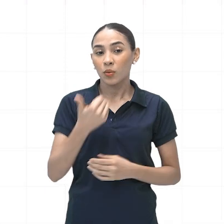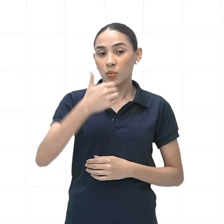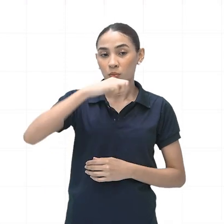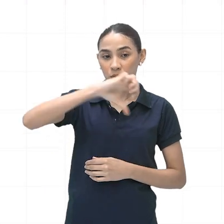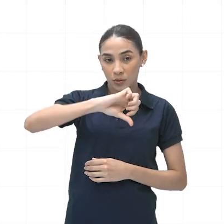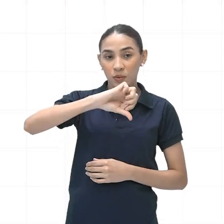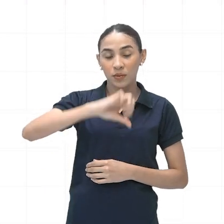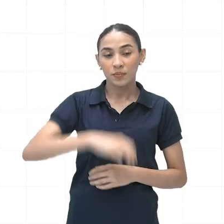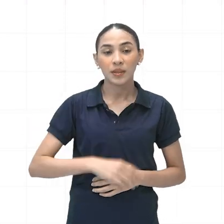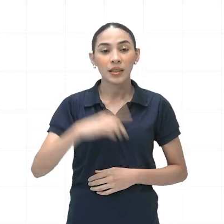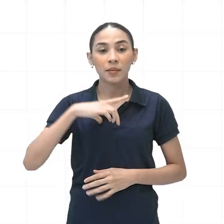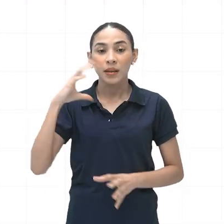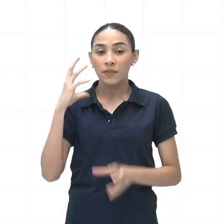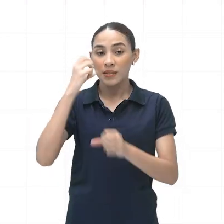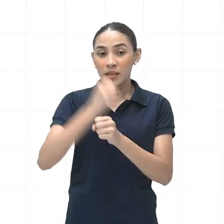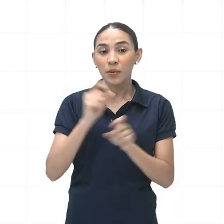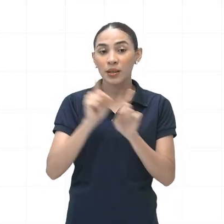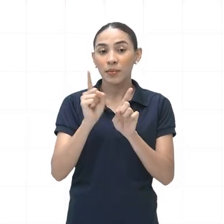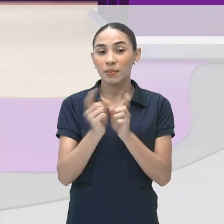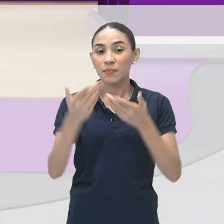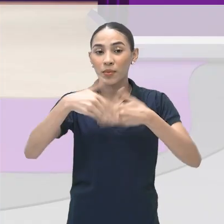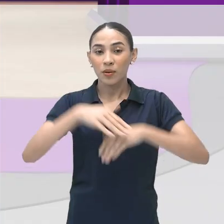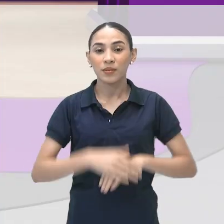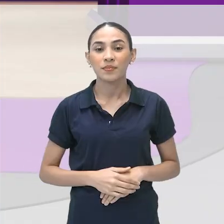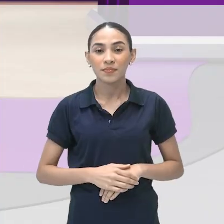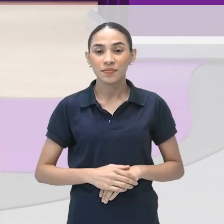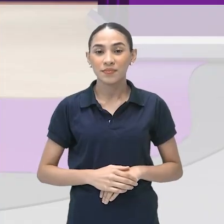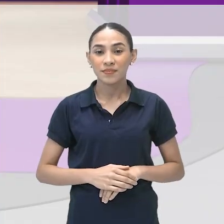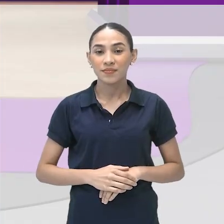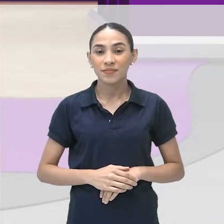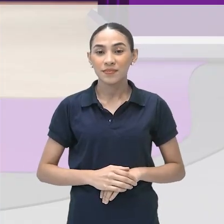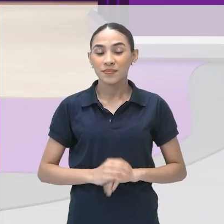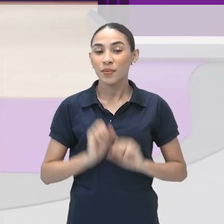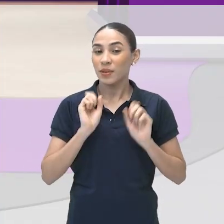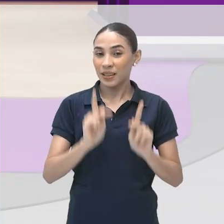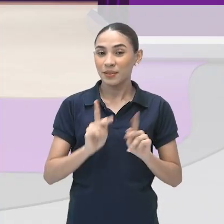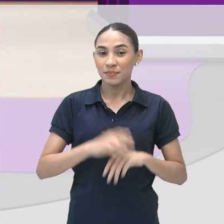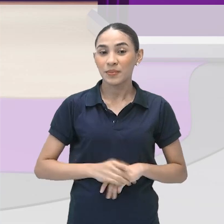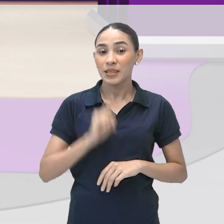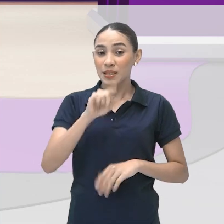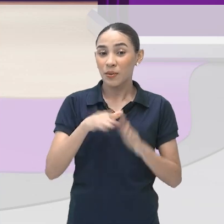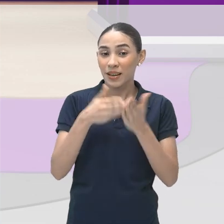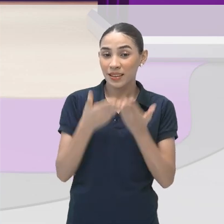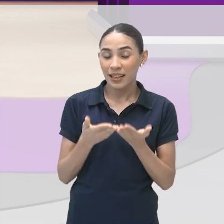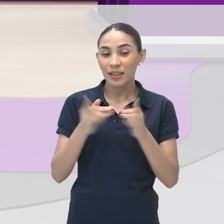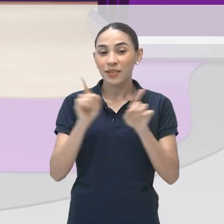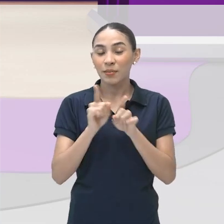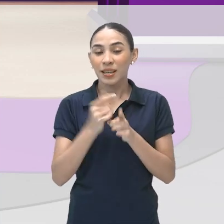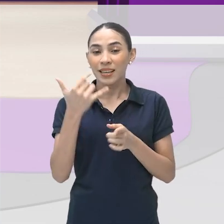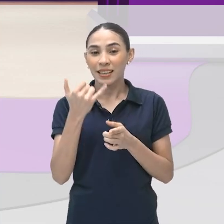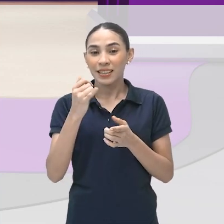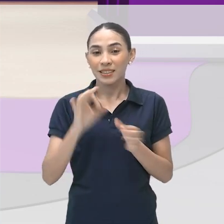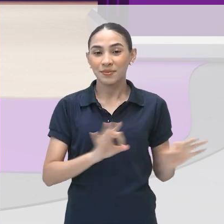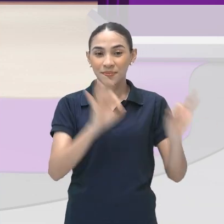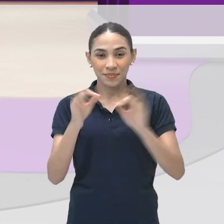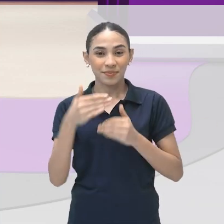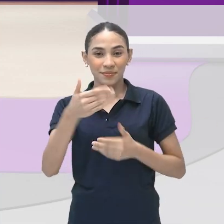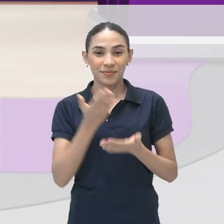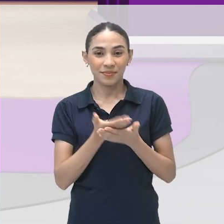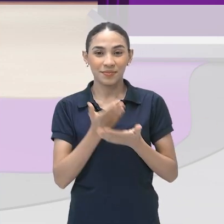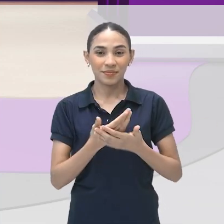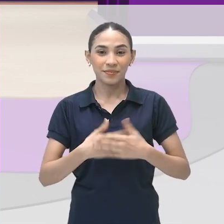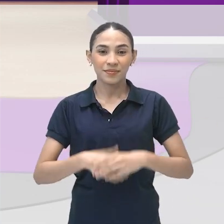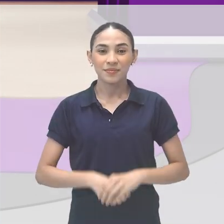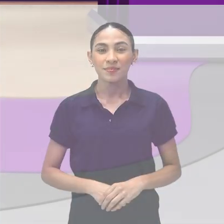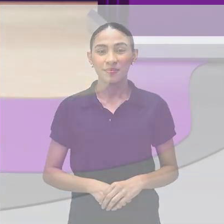número 19, revisão e avaliação. Muito bem, pegue seu caderno, pegue sua caneta e vamos para a